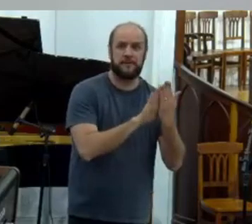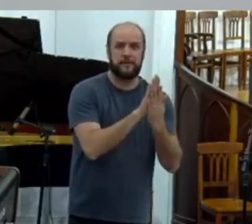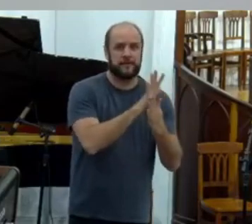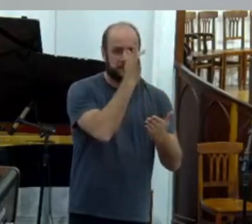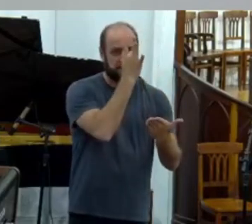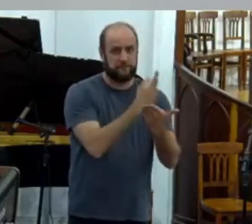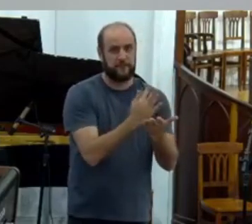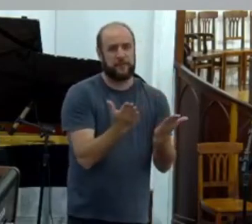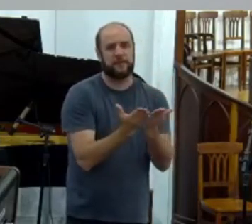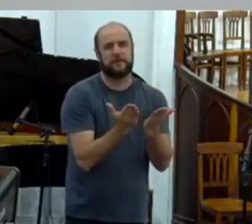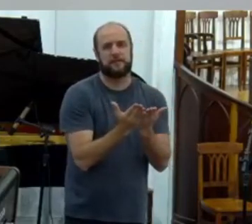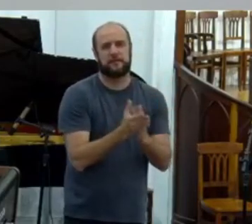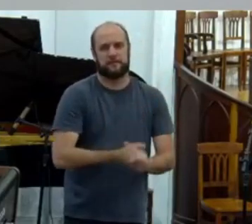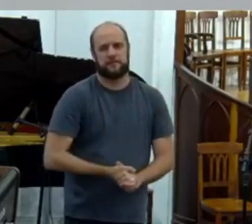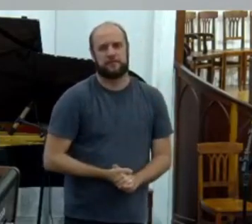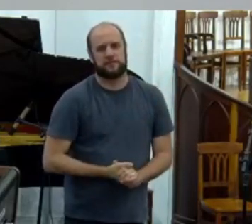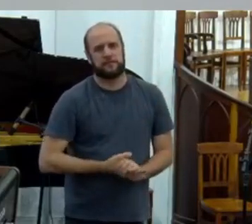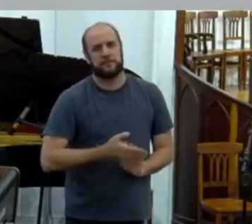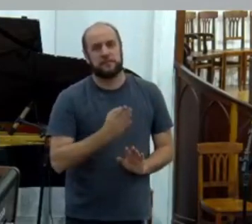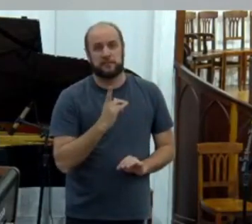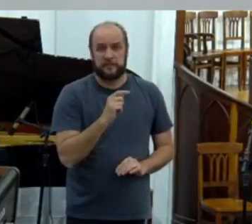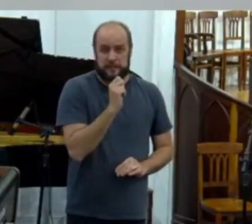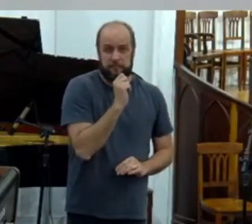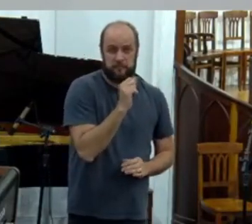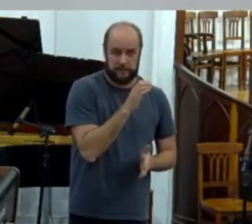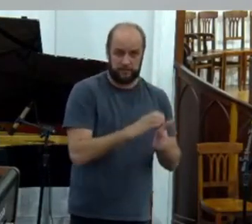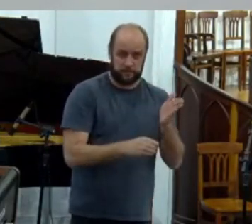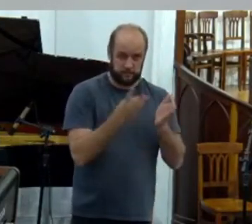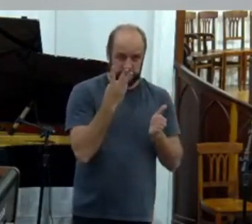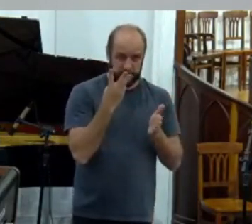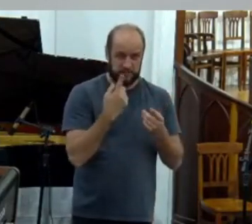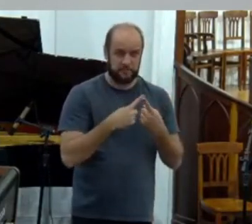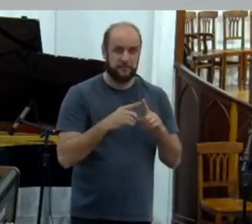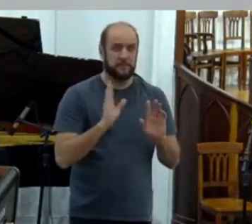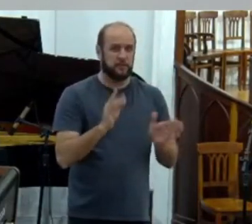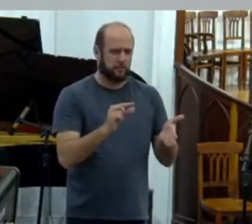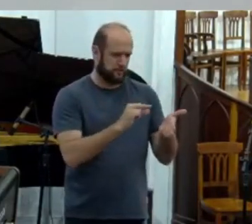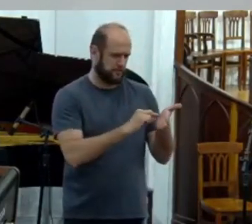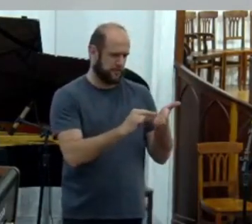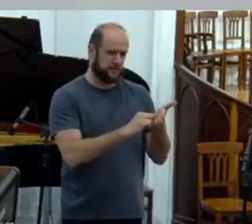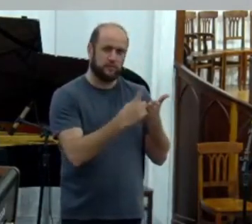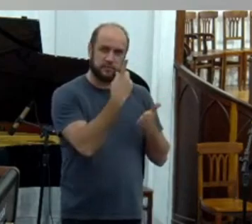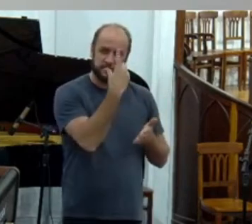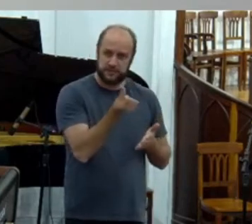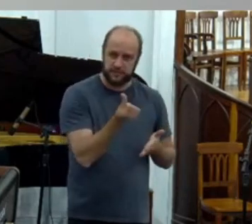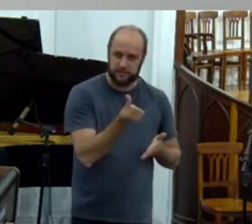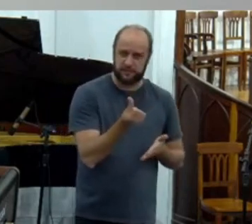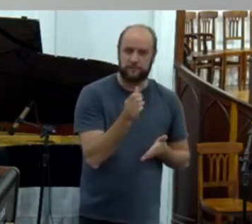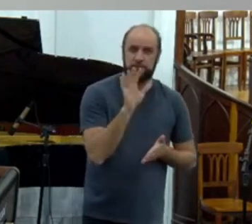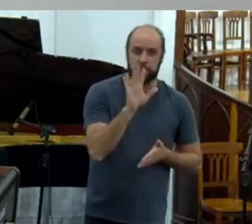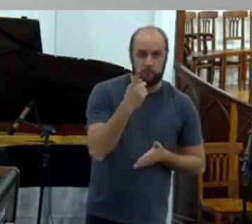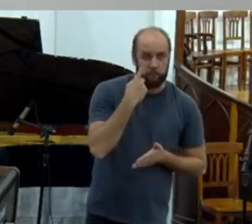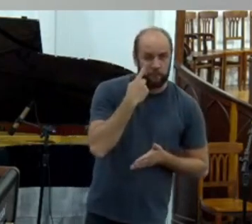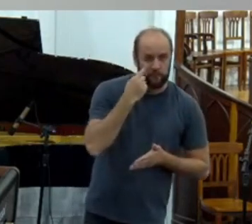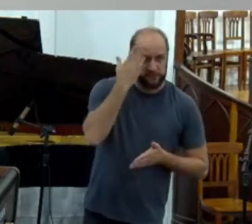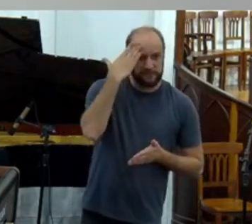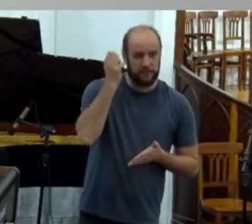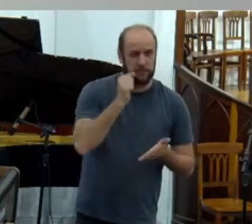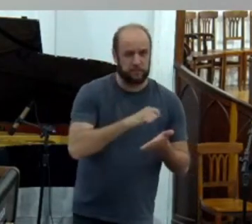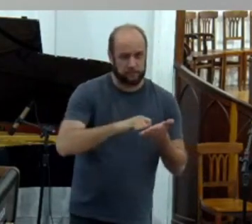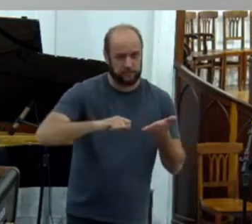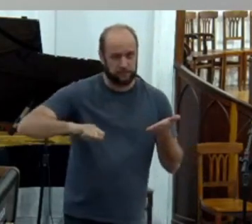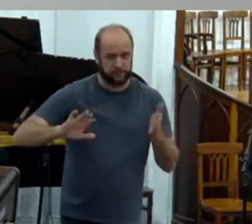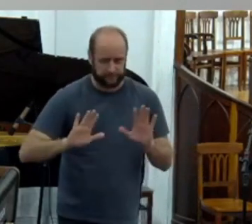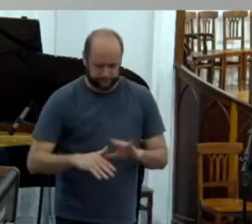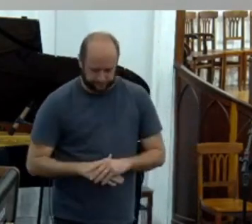fé cristã. Elas estão ainda no capítulo 3, mas agora a partir do versículo 16. Veja o que Salomão fala a partir